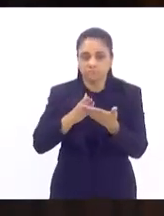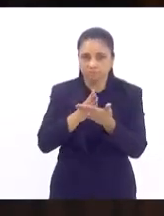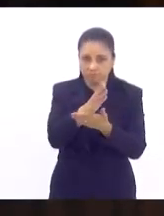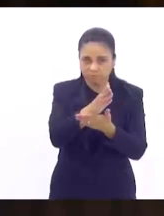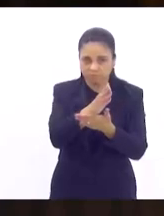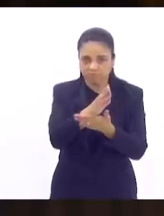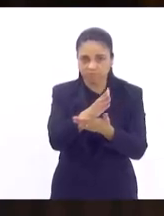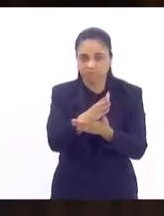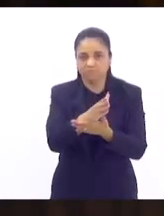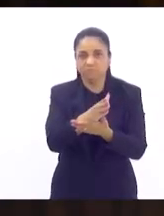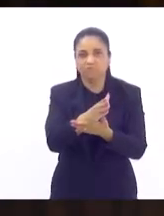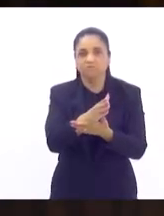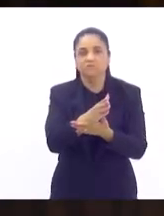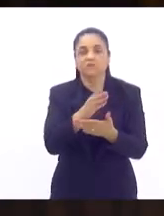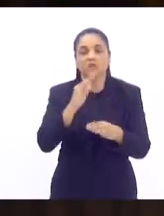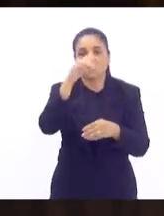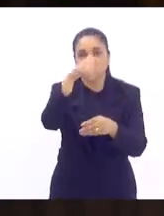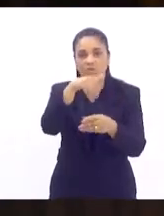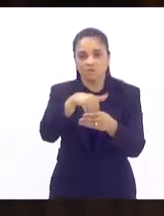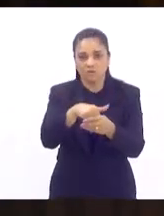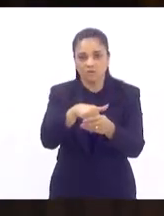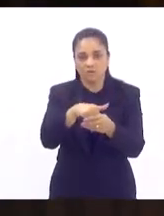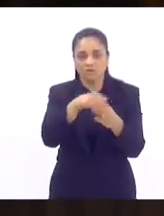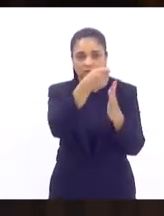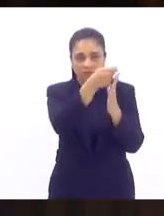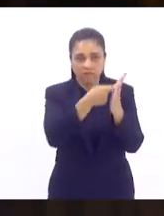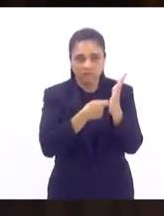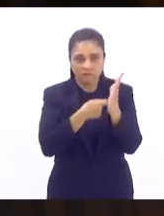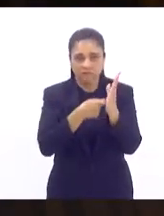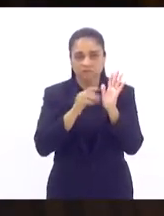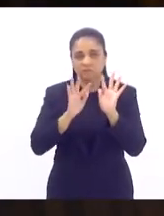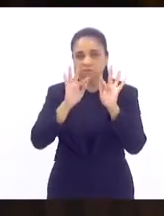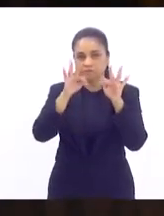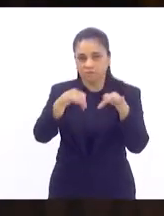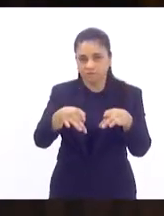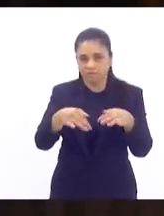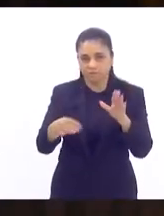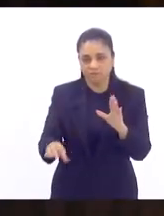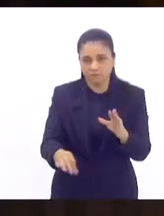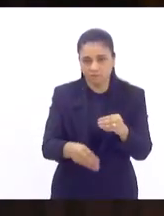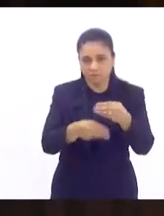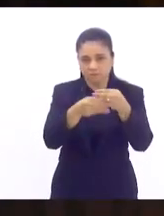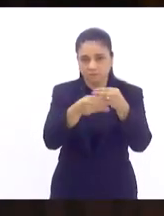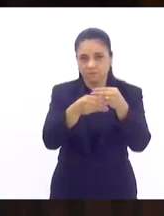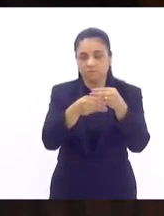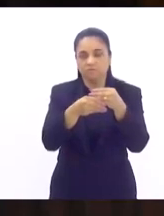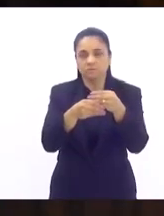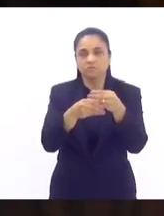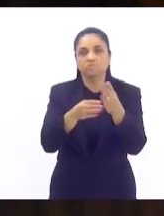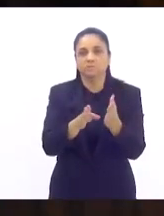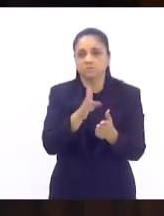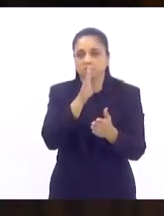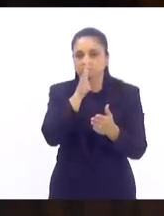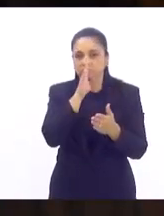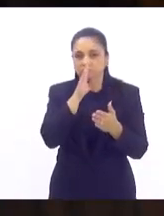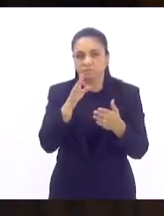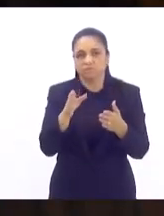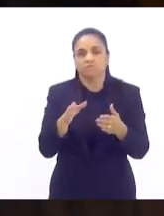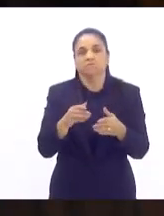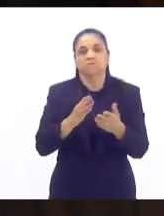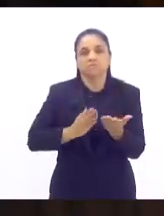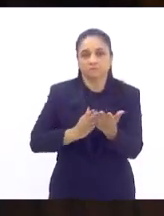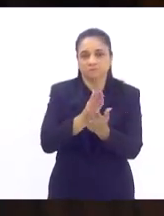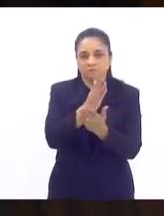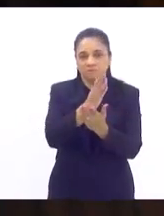Aprovado. Em votação, a redação final, assim emendada. Os senhores que aprovam, permaneçam como estão. Aprovado.